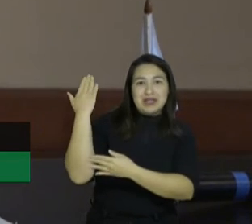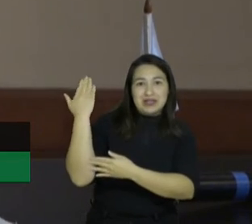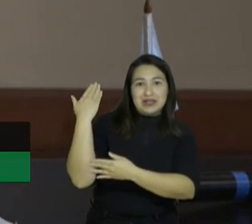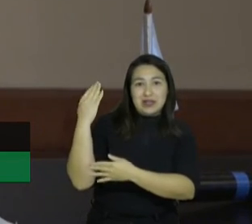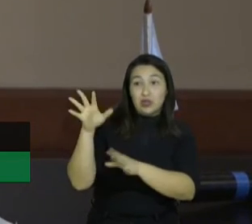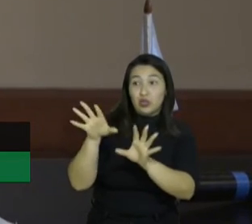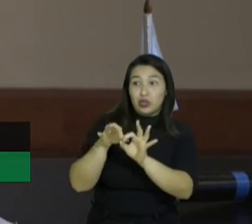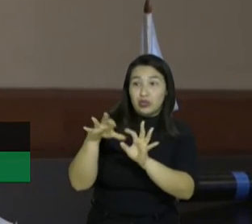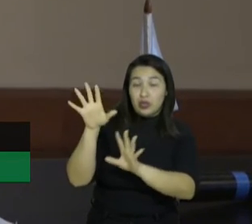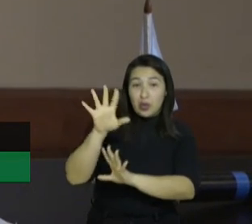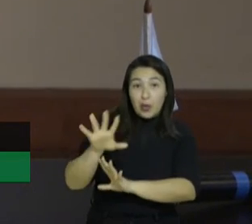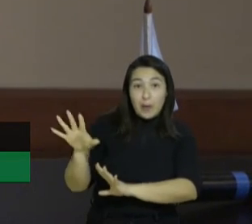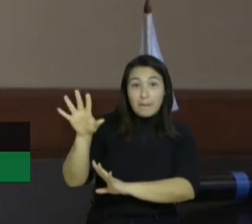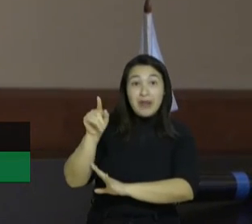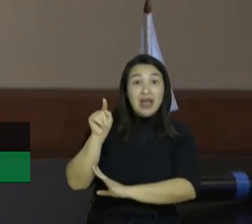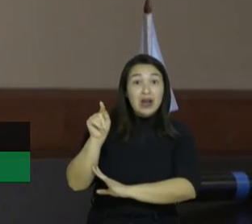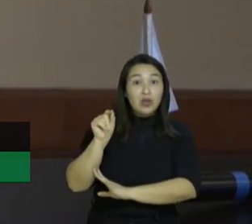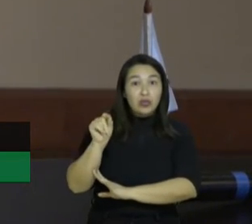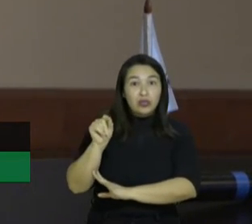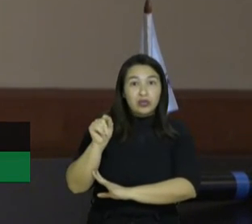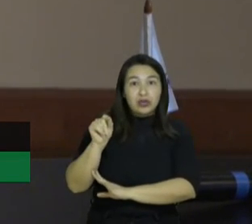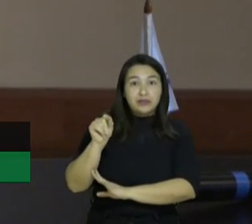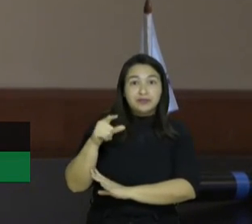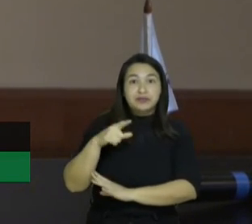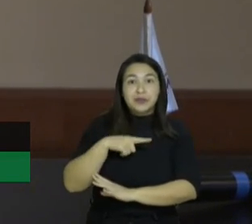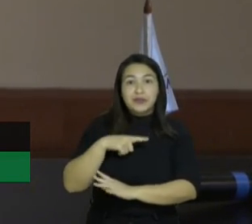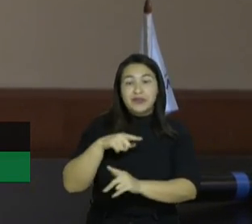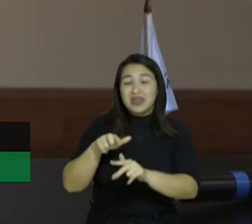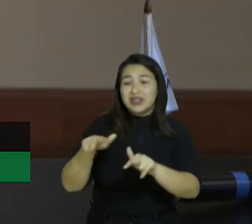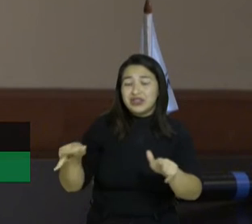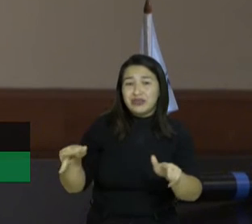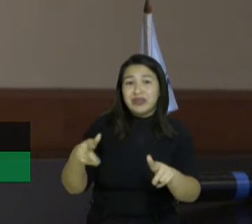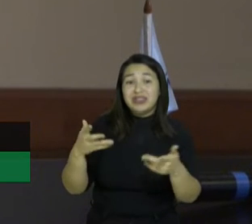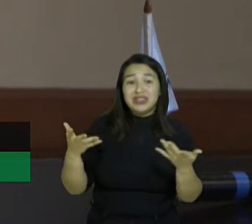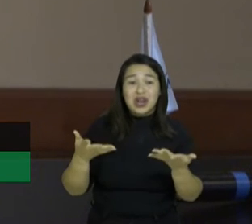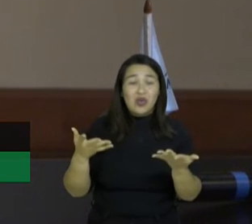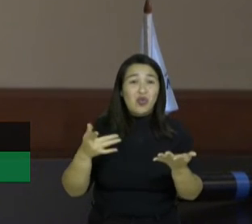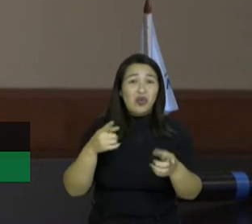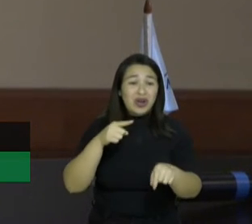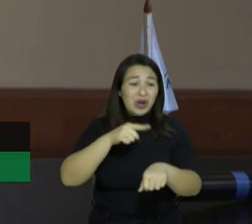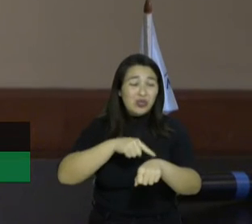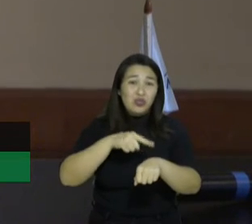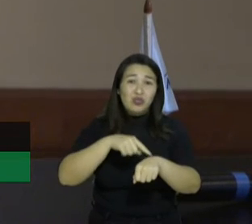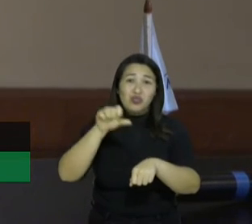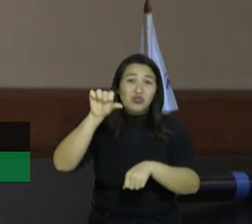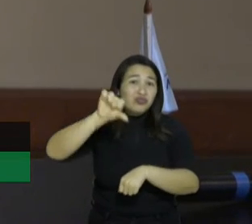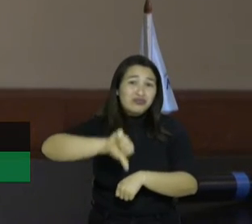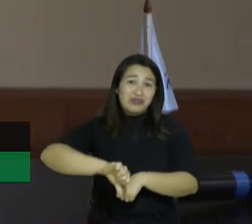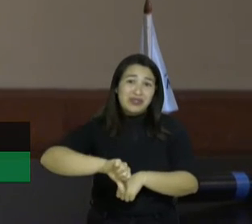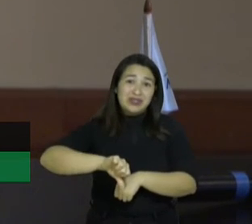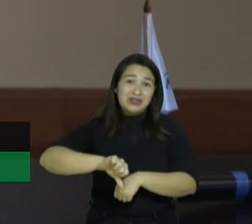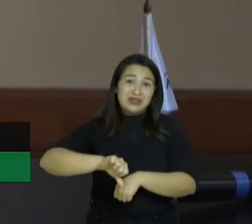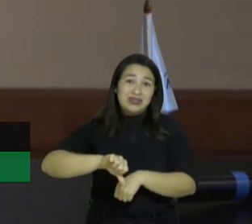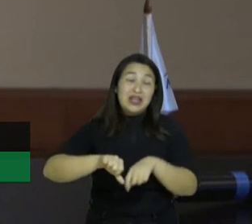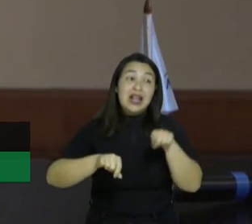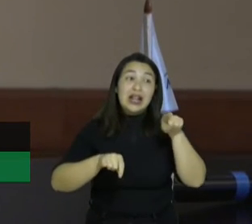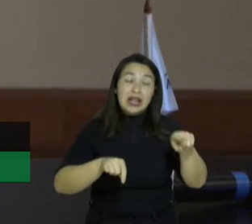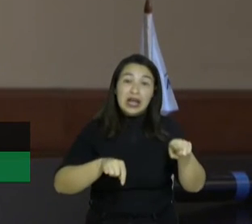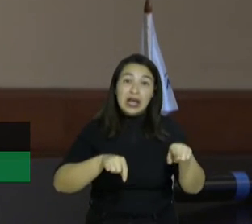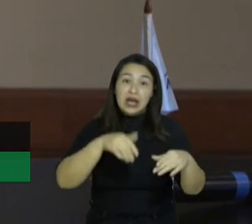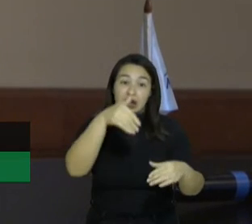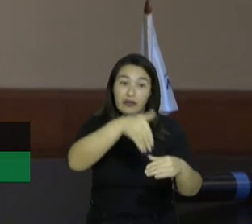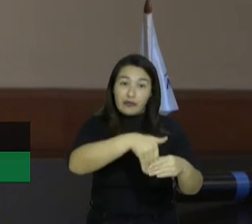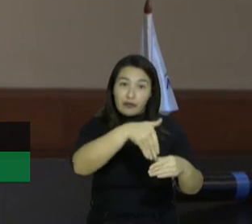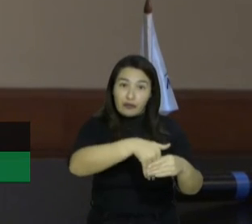acabou eh fazendo uma demanda adicional agora o timing é ruim a gente vai ter eleição na Argentina isso influencia